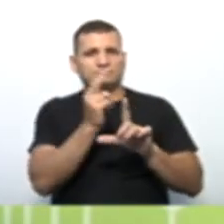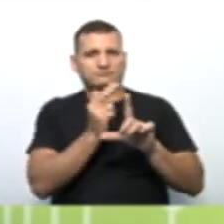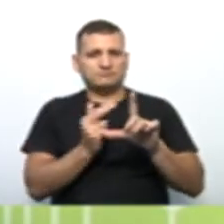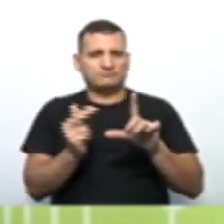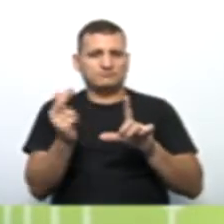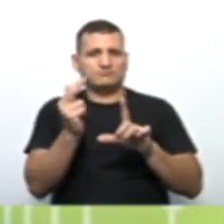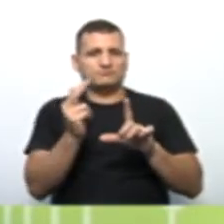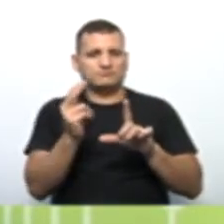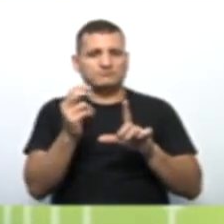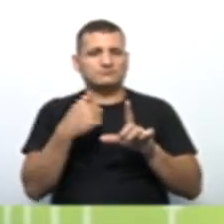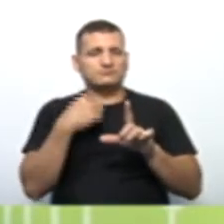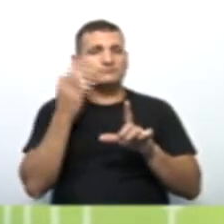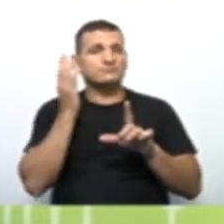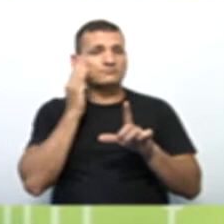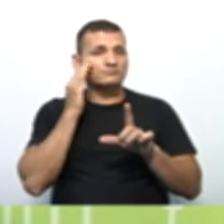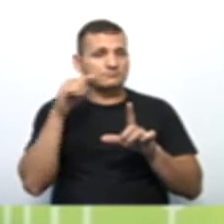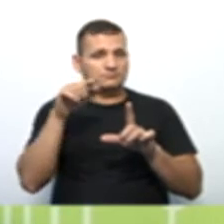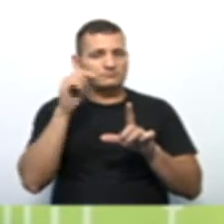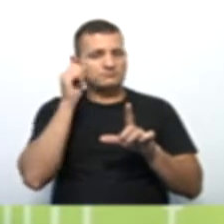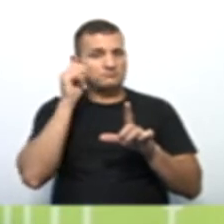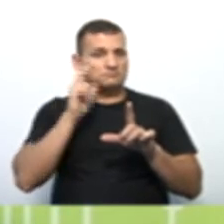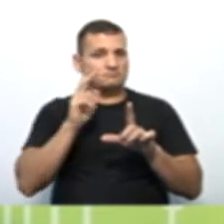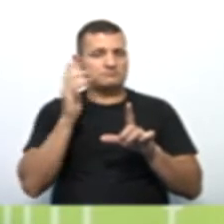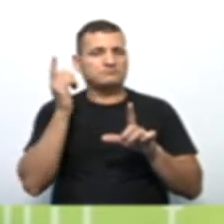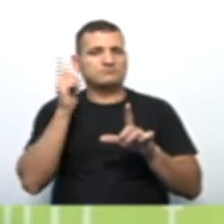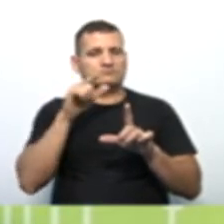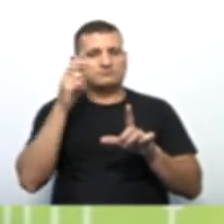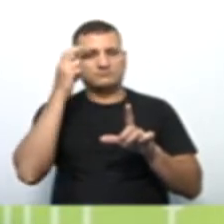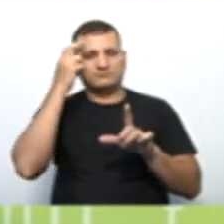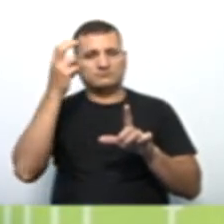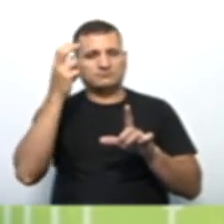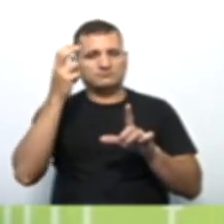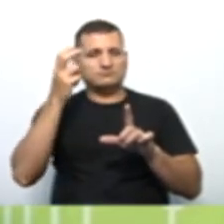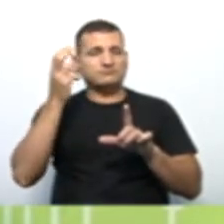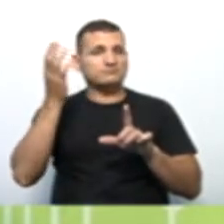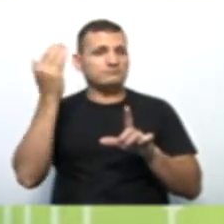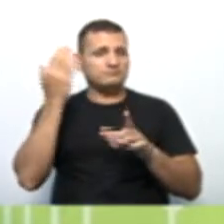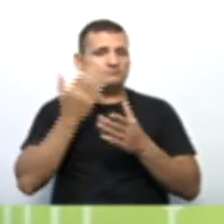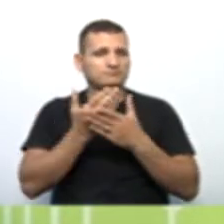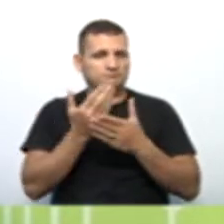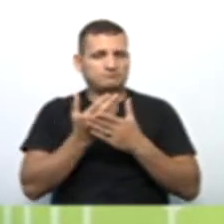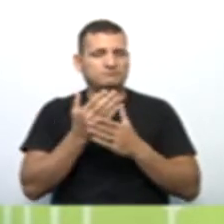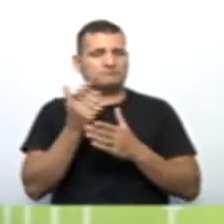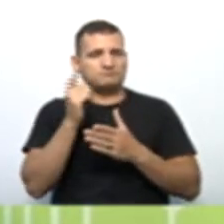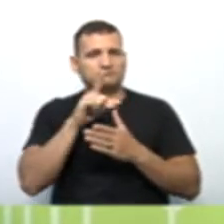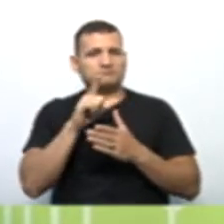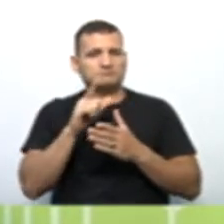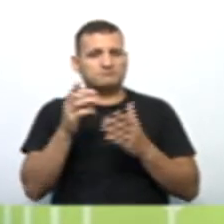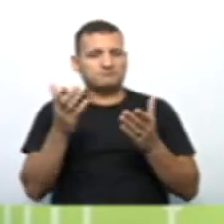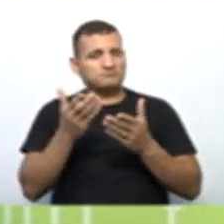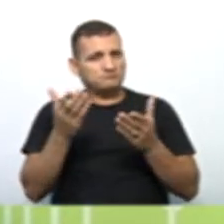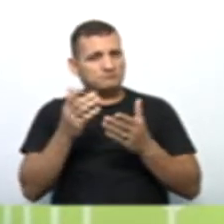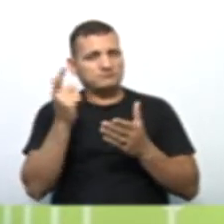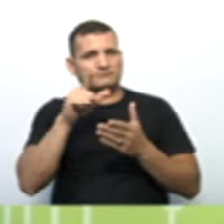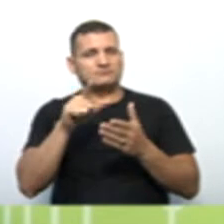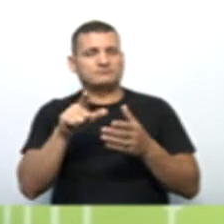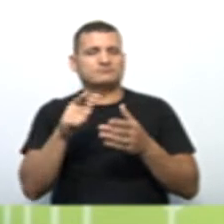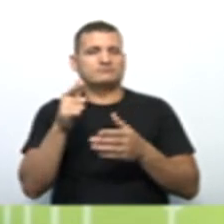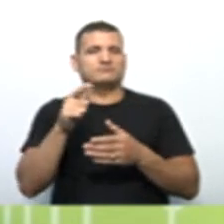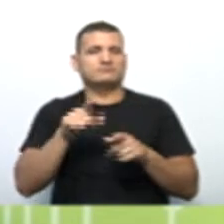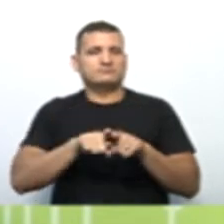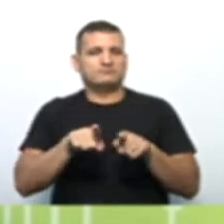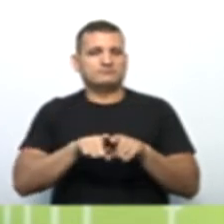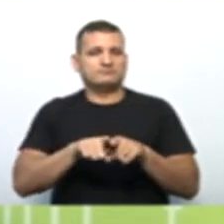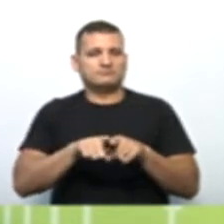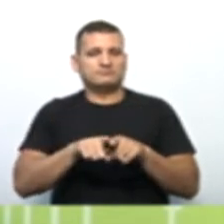eu sei que vocês são bem espertinha já bem inteligente em não chamar vocês arrasaram e tenho certeza que agora vai ficar não vai ser diferente eles então